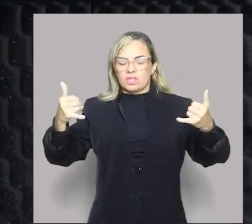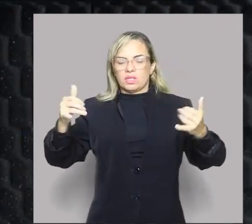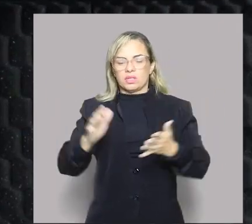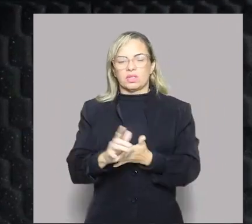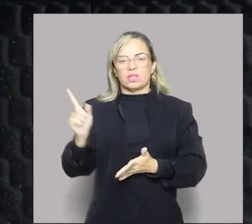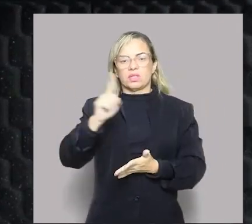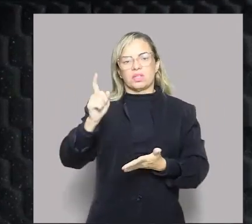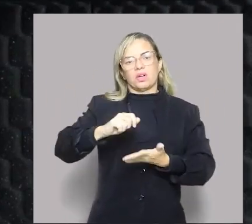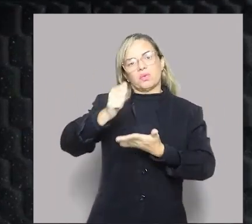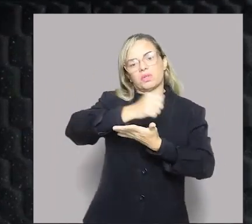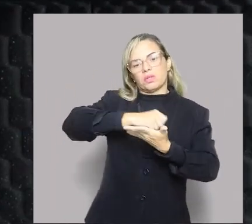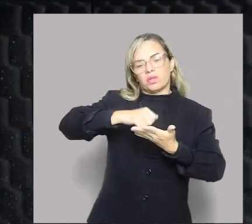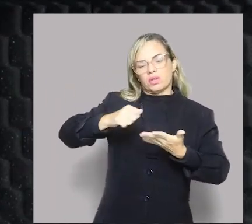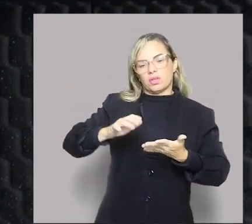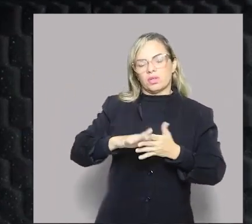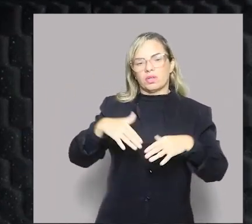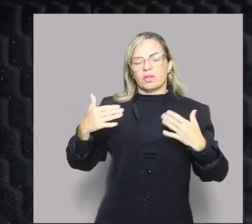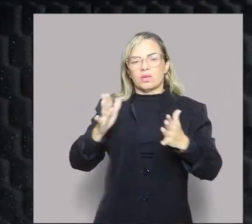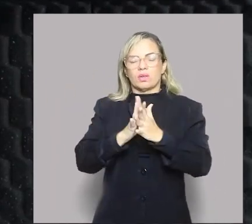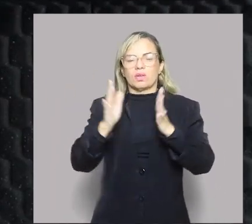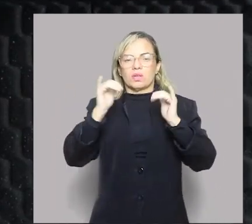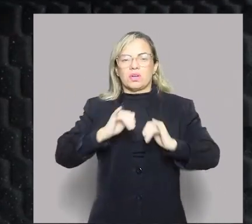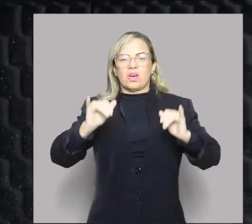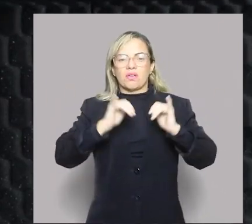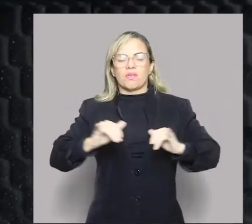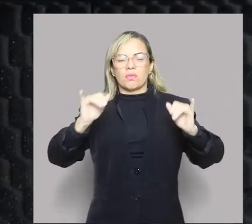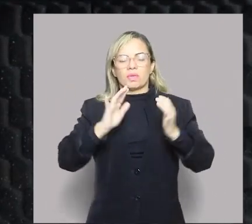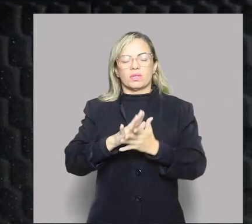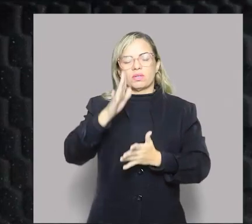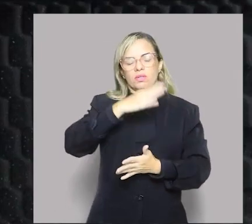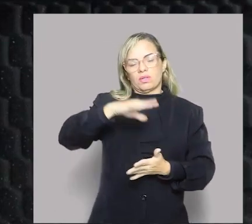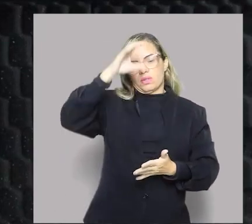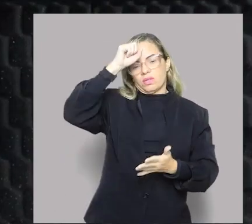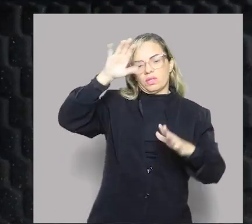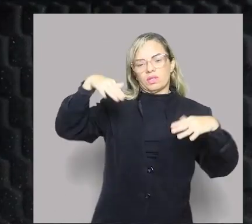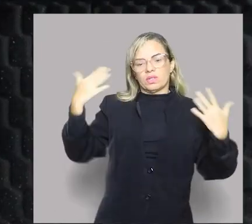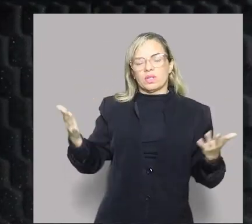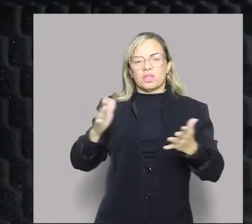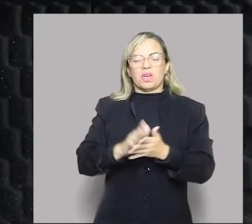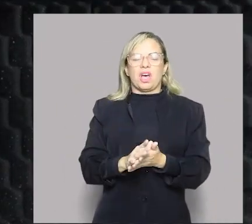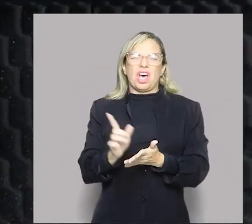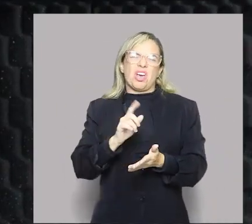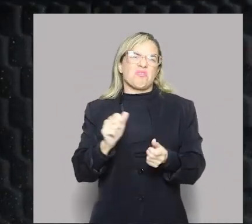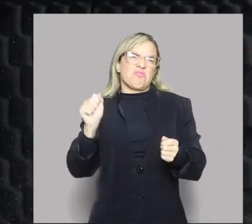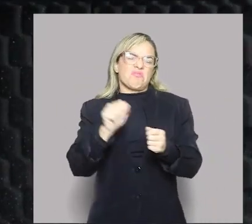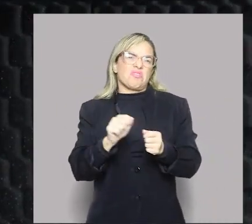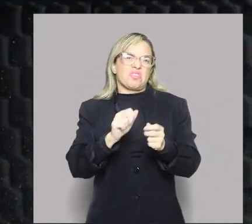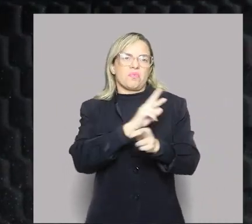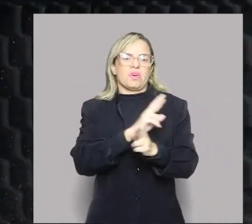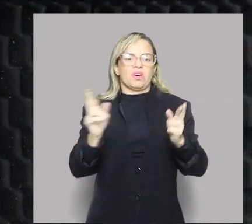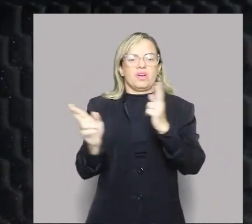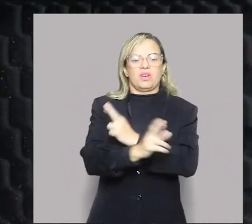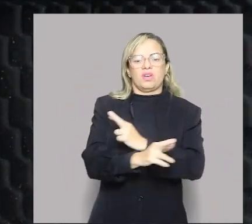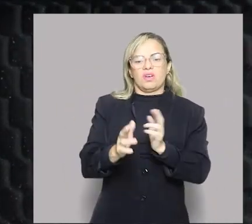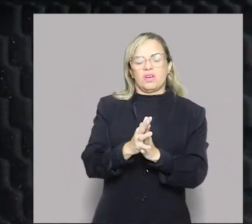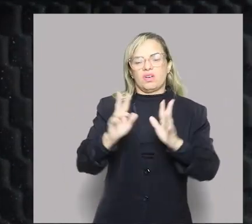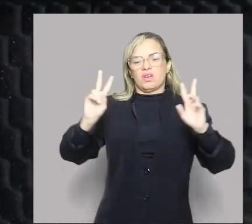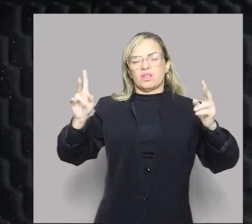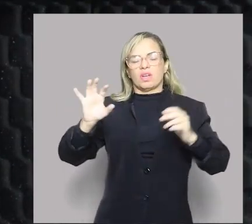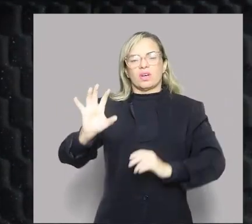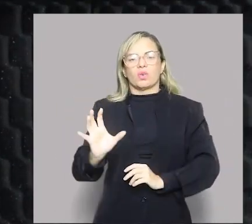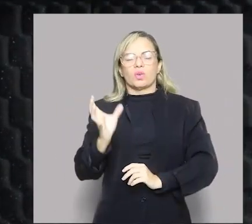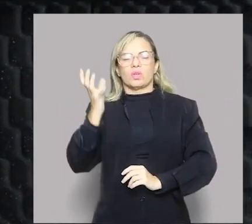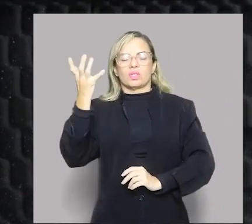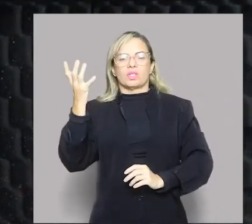joga a informação dele sem fazer nenhuma ponte com o que está acontecendo. Logo depois que você faz